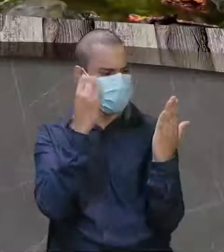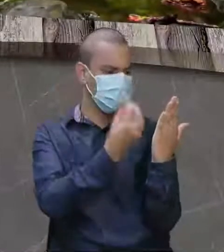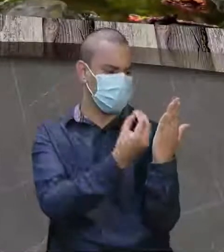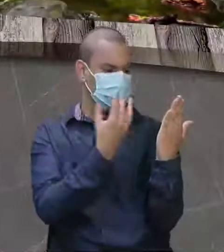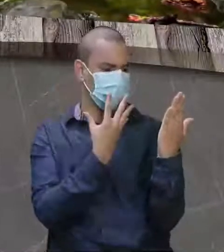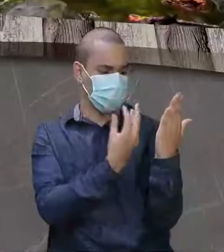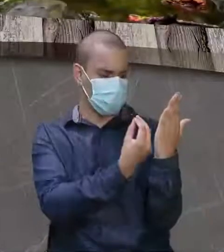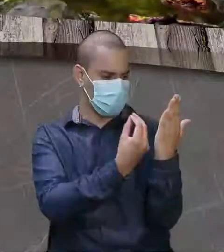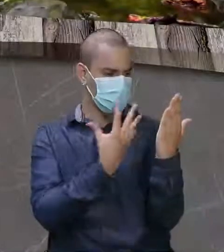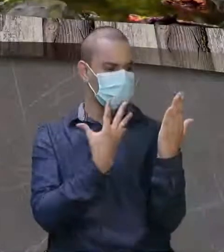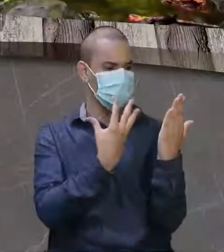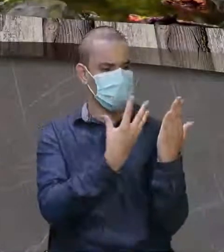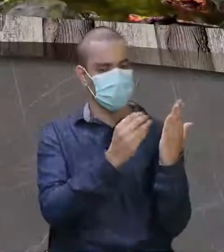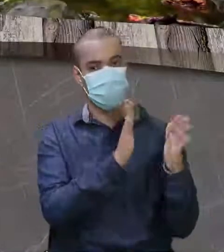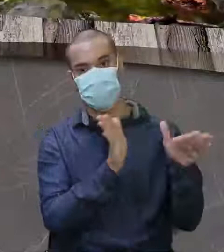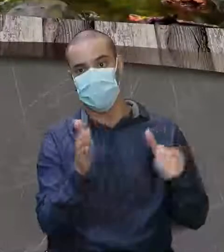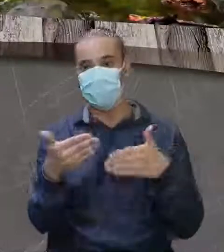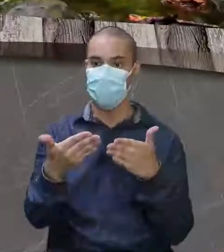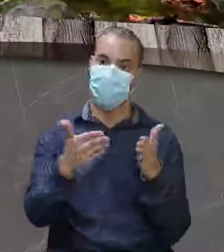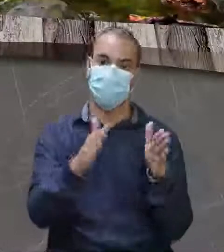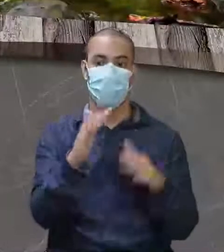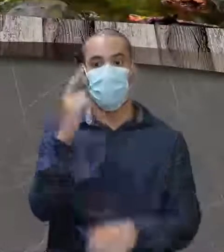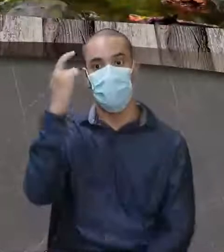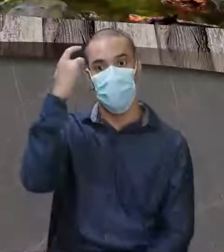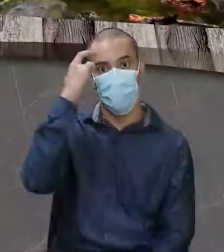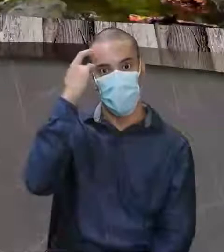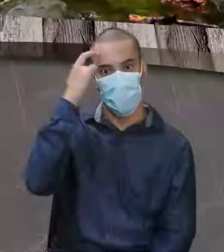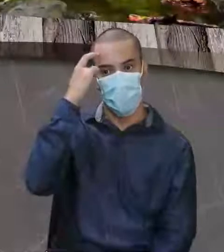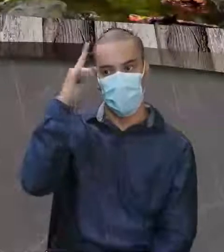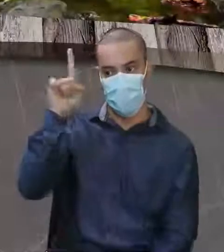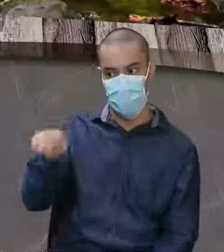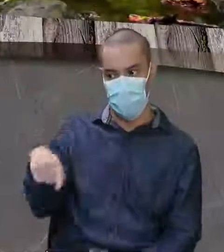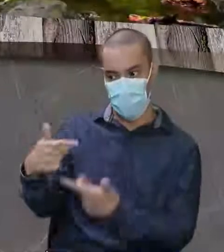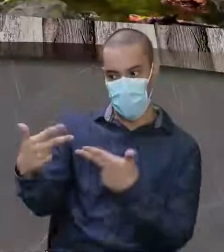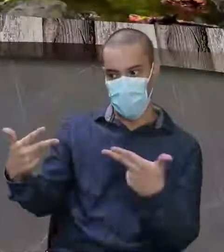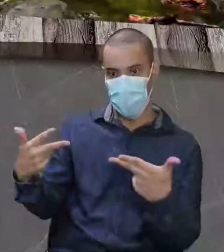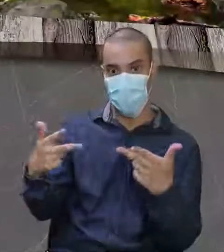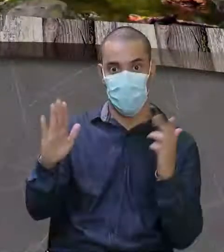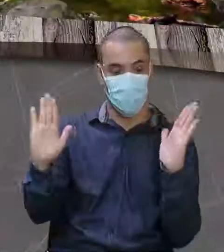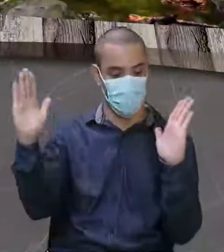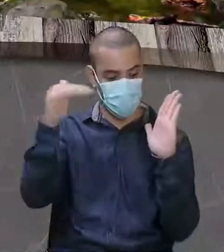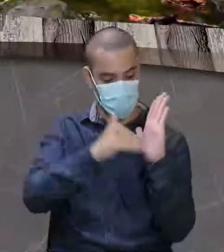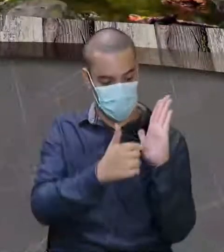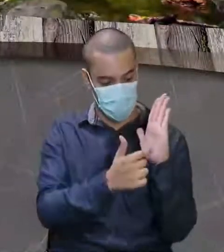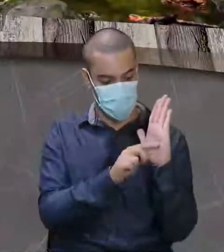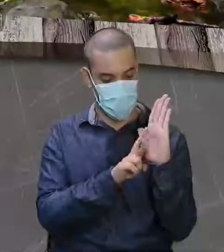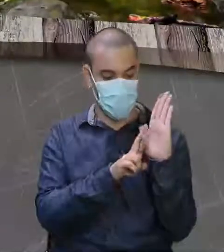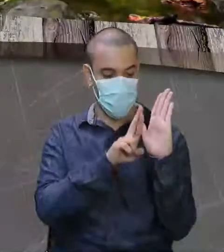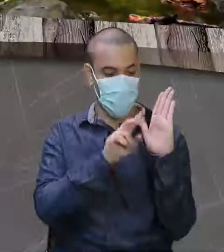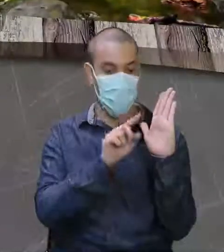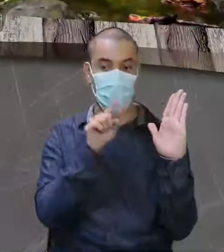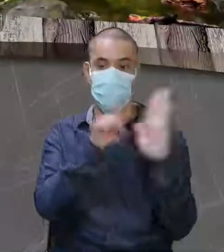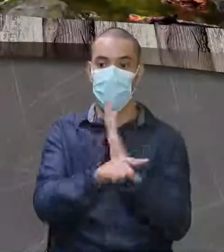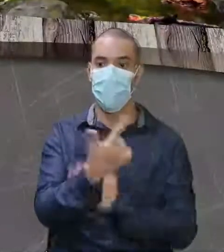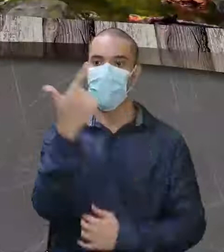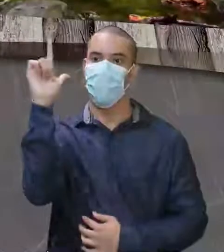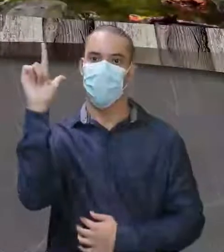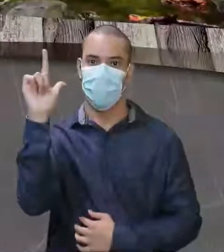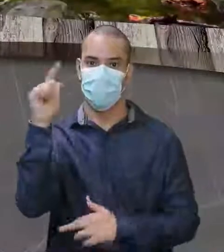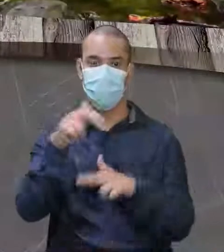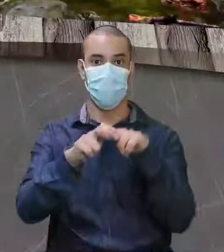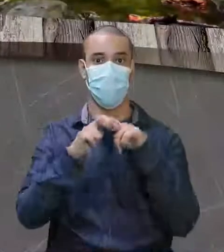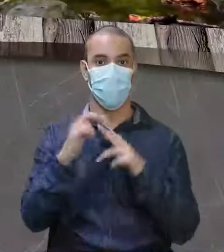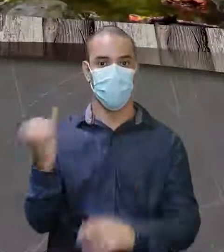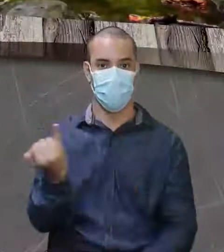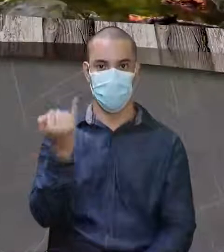induzindo, muitas vezes, a pensar que é uma coisa e lá no fim ele te pergunta outra, entendeu? Por isso que é muito